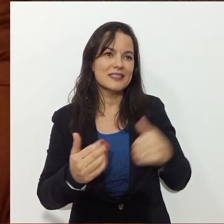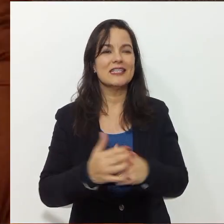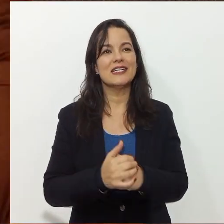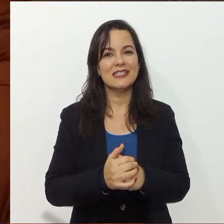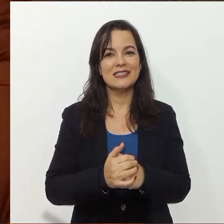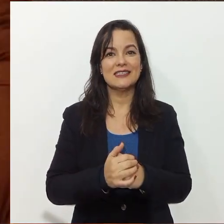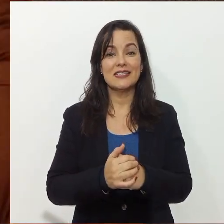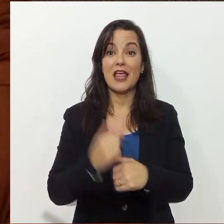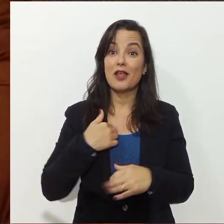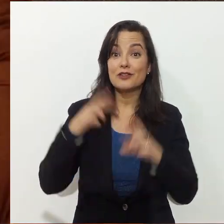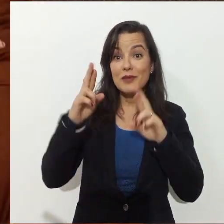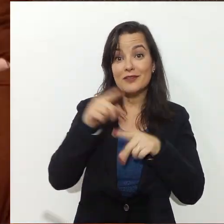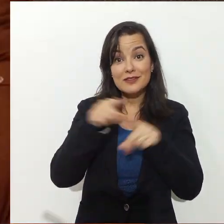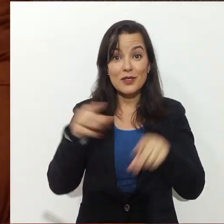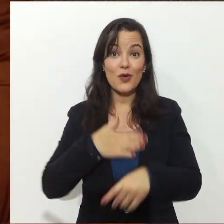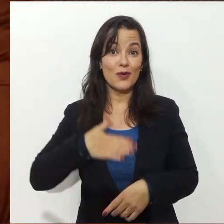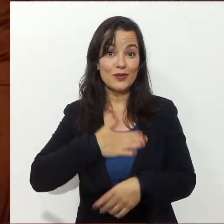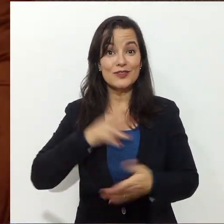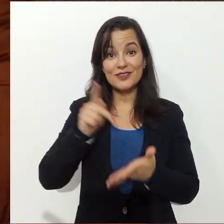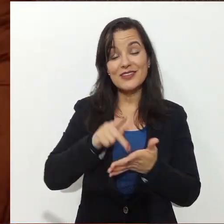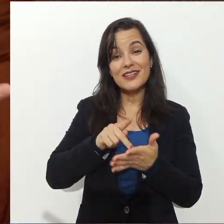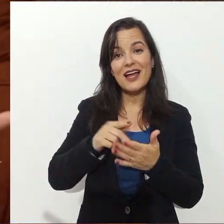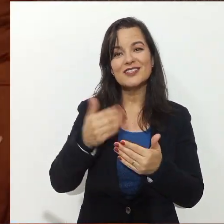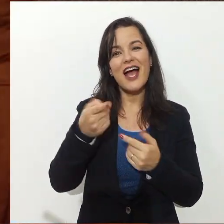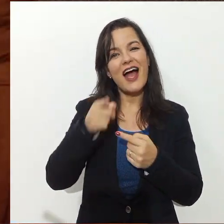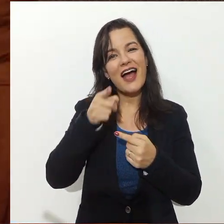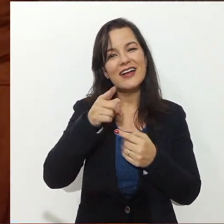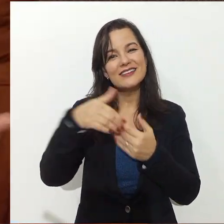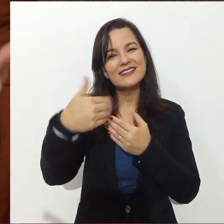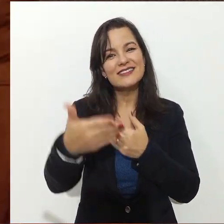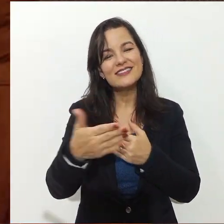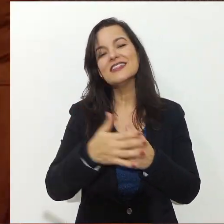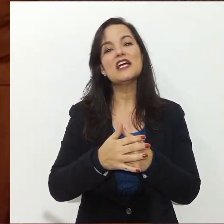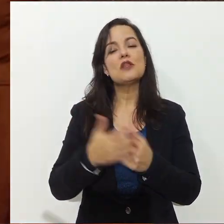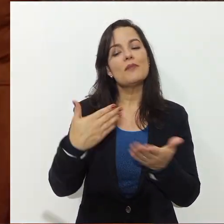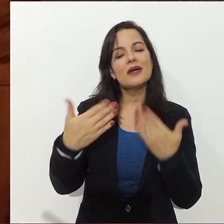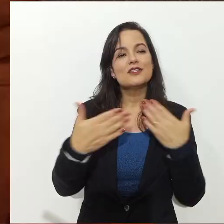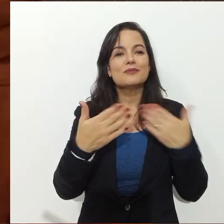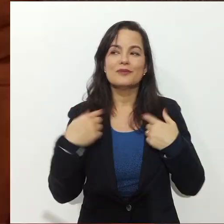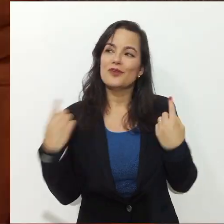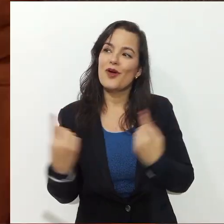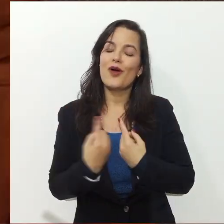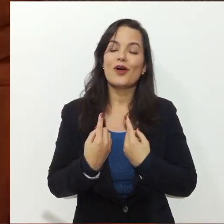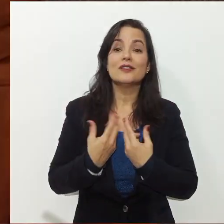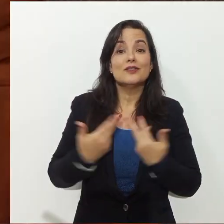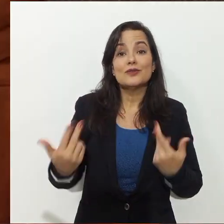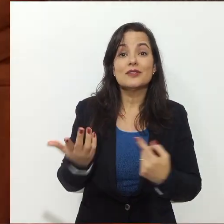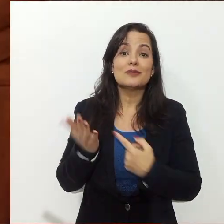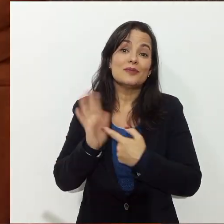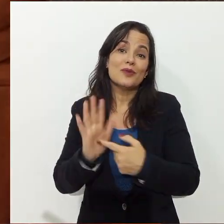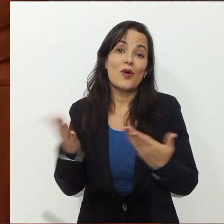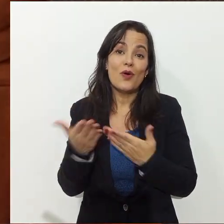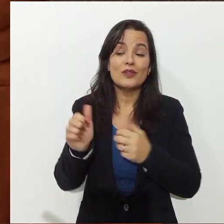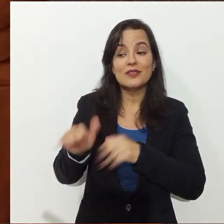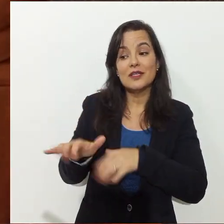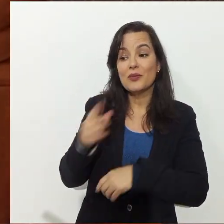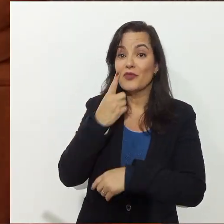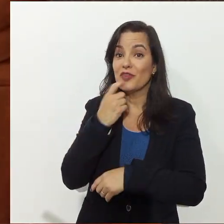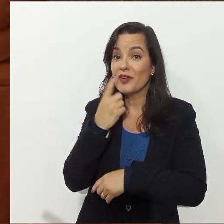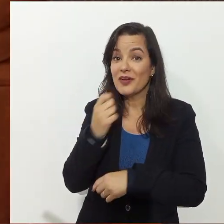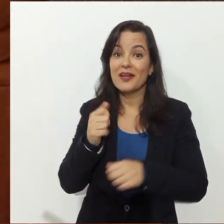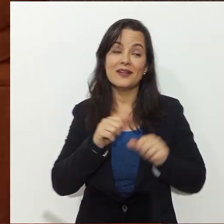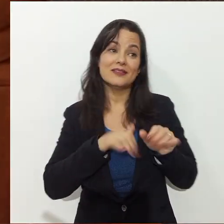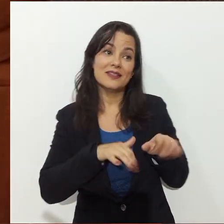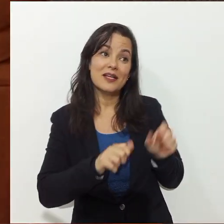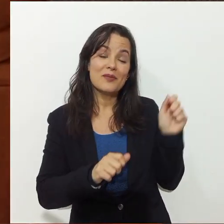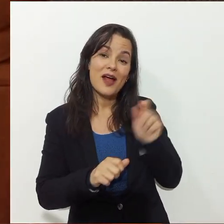lado da telinha, desse bate-papo, de tudo isso que a gente trouxe para você, tanto Setembro Vermelho quanto Setembro Azul. Desejo a você